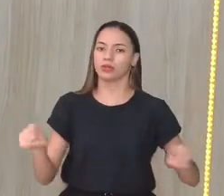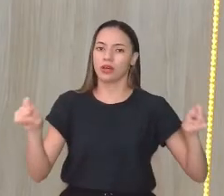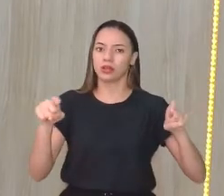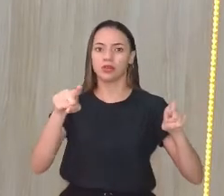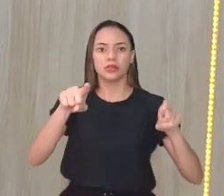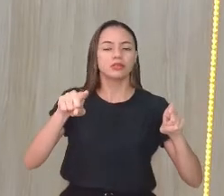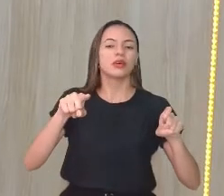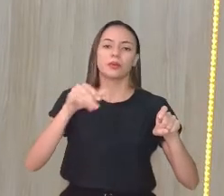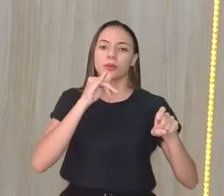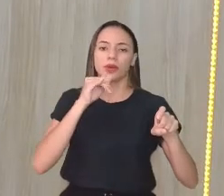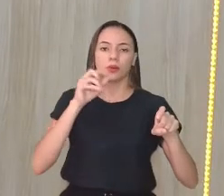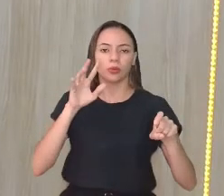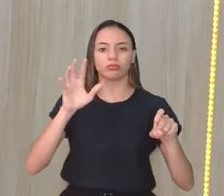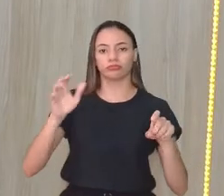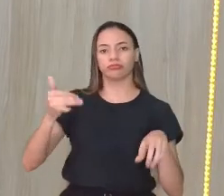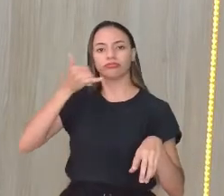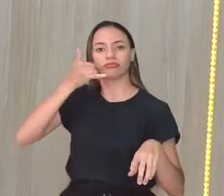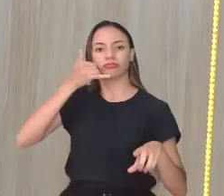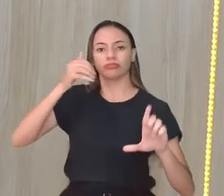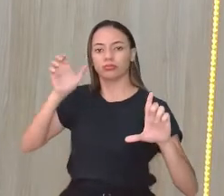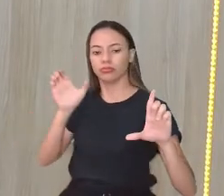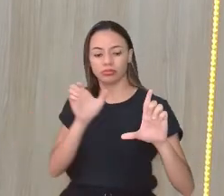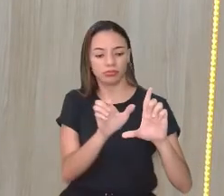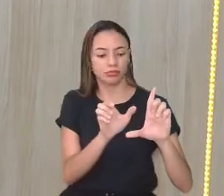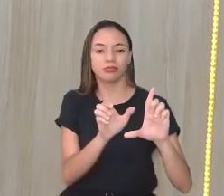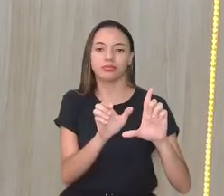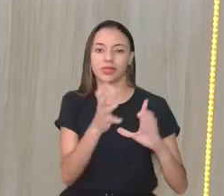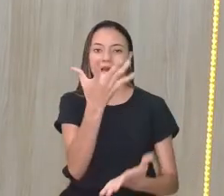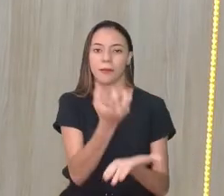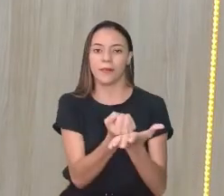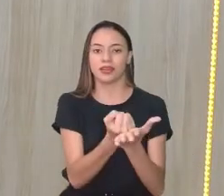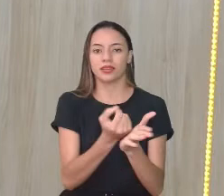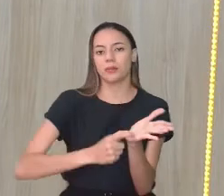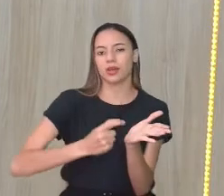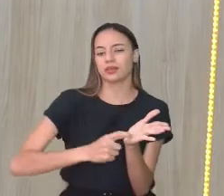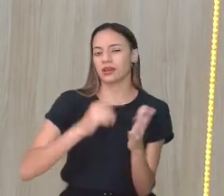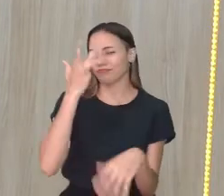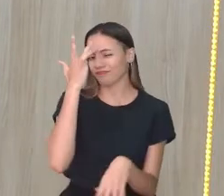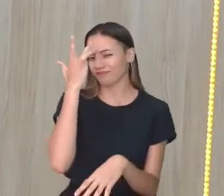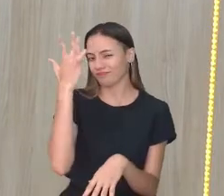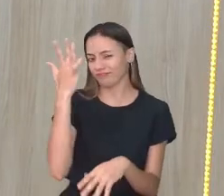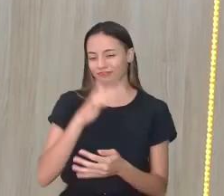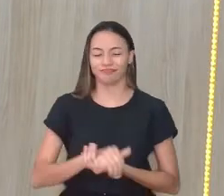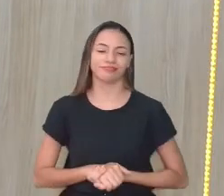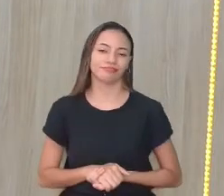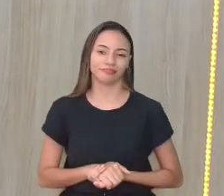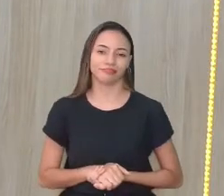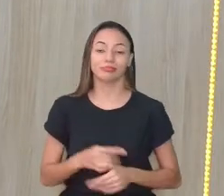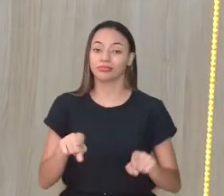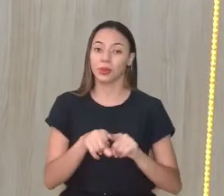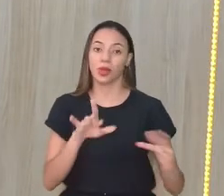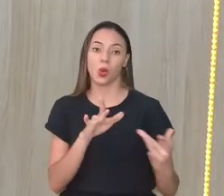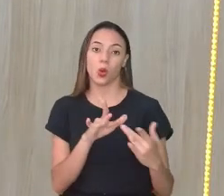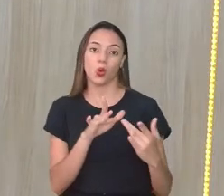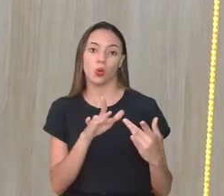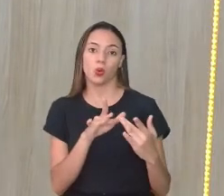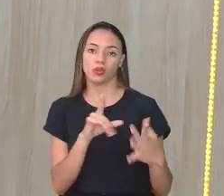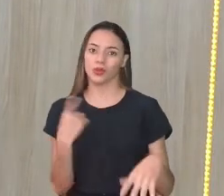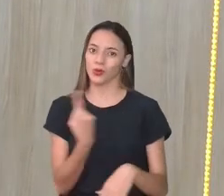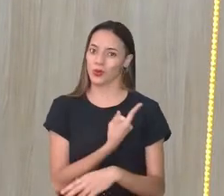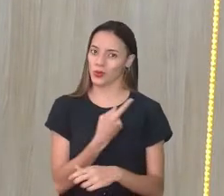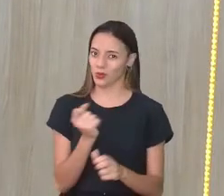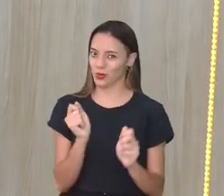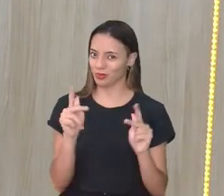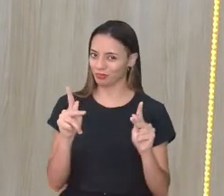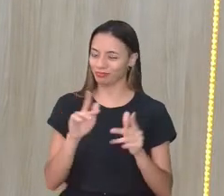de apontar a câmera aí do teu celular e baixar o aplicativo. É super fácil, tá certo? E entre em contato com a gente, tá